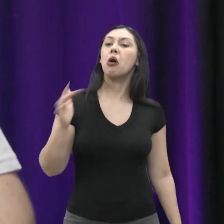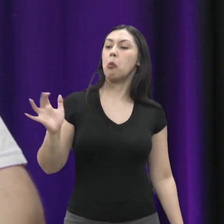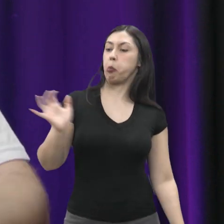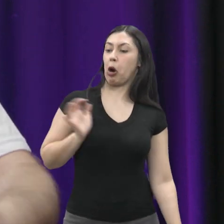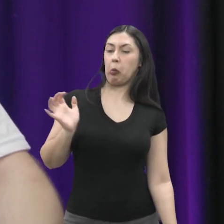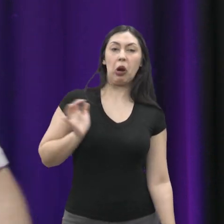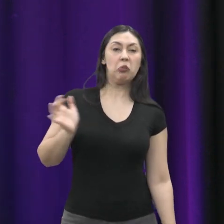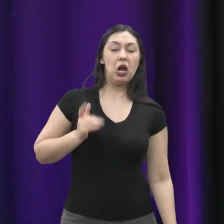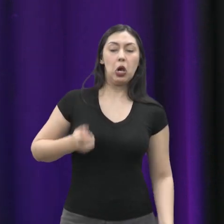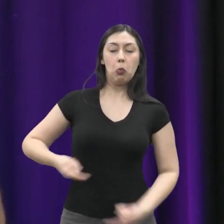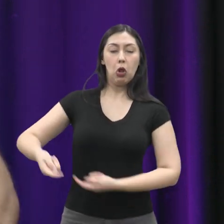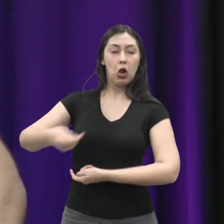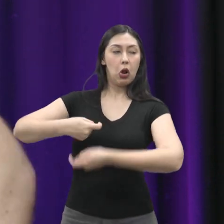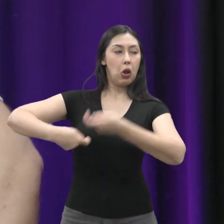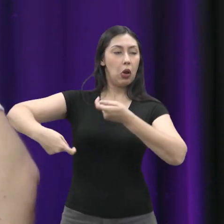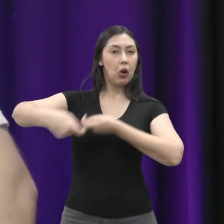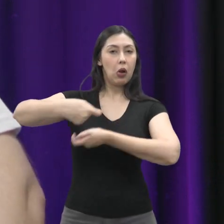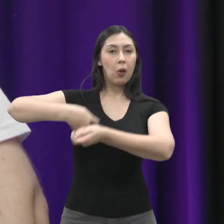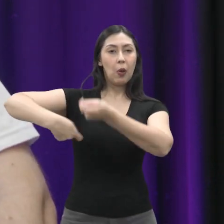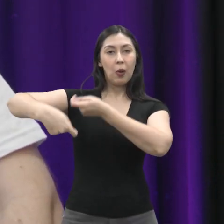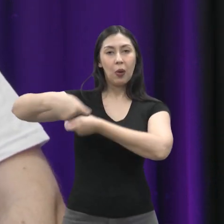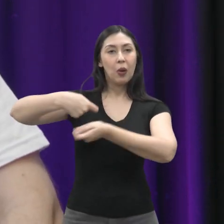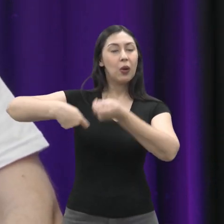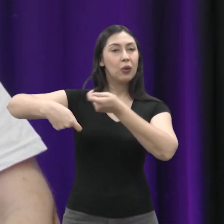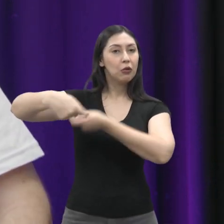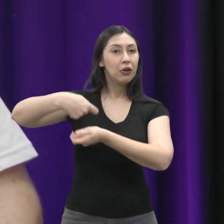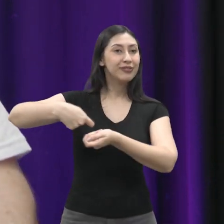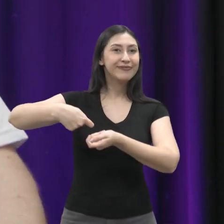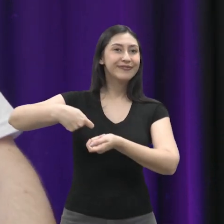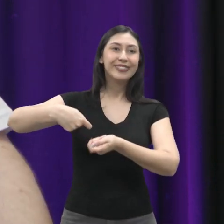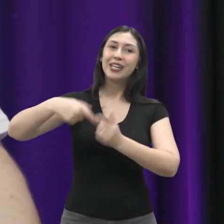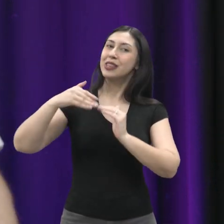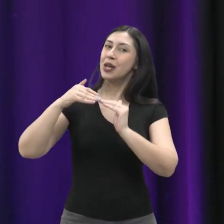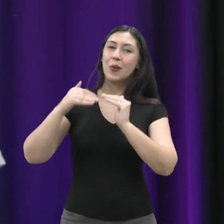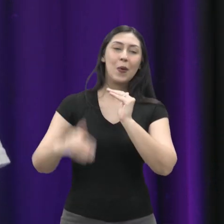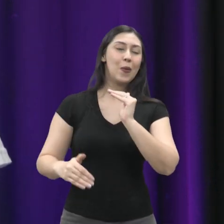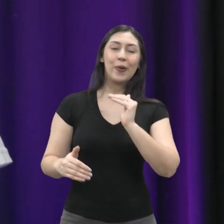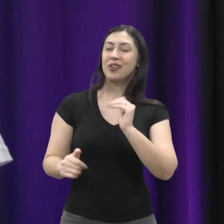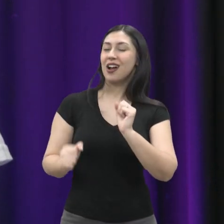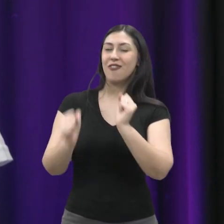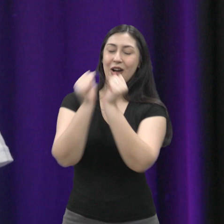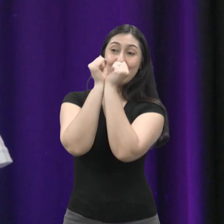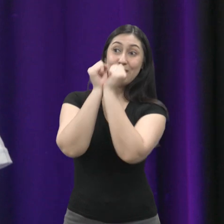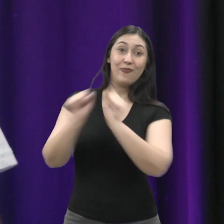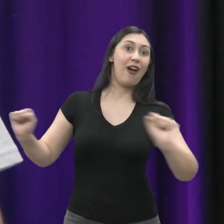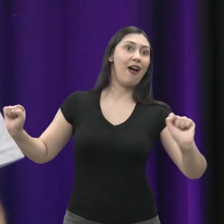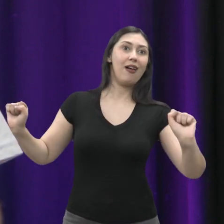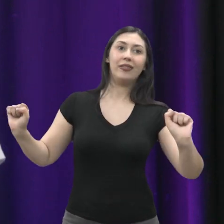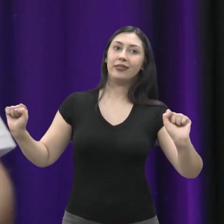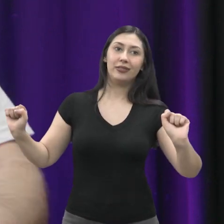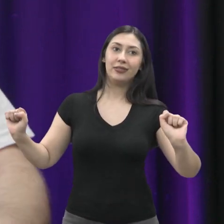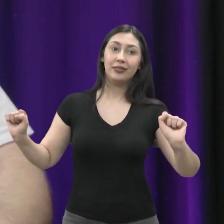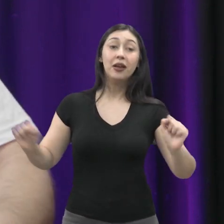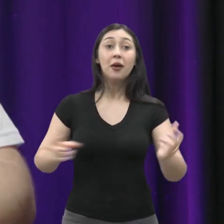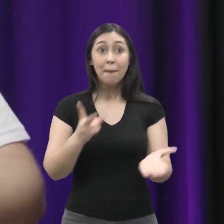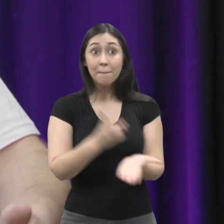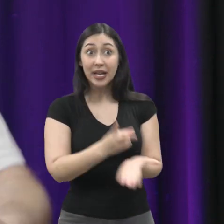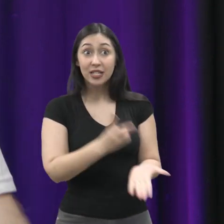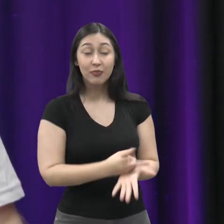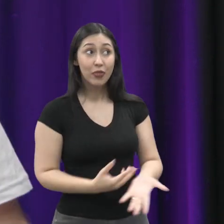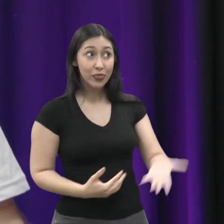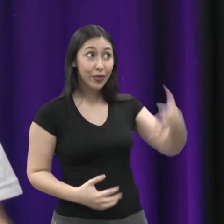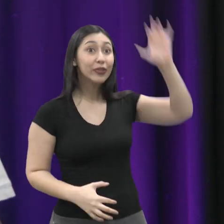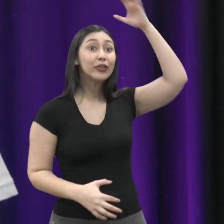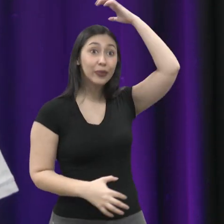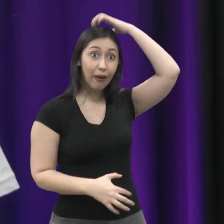um grande número de pessoas ricas, né, donos do dinheiro, que não viam como tocar as coisas